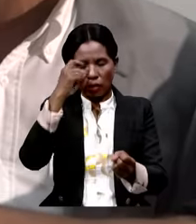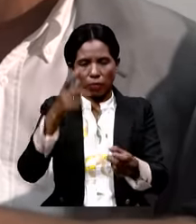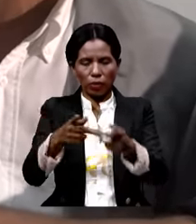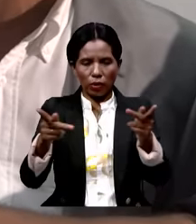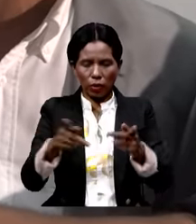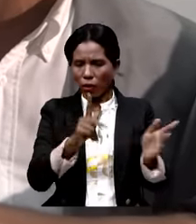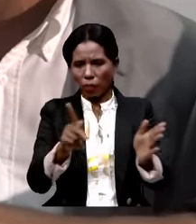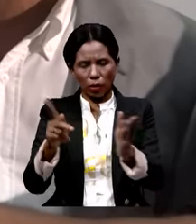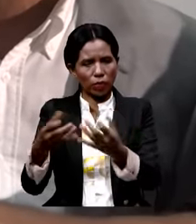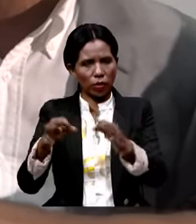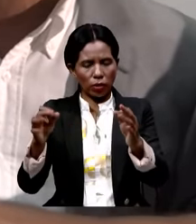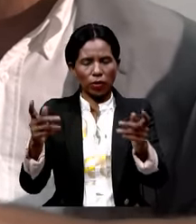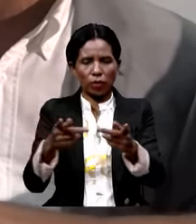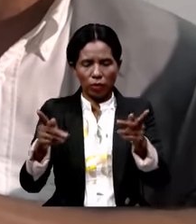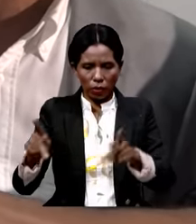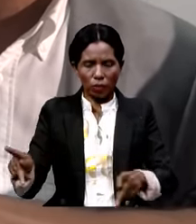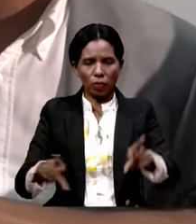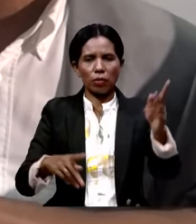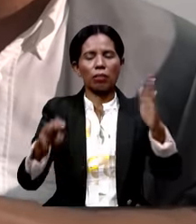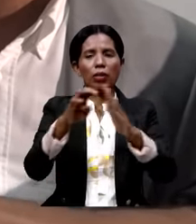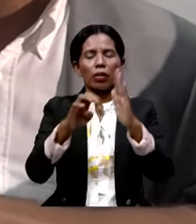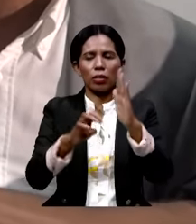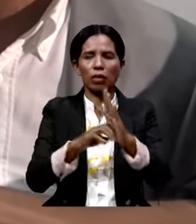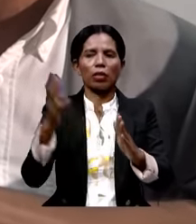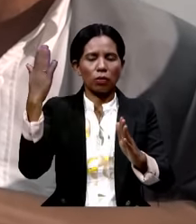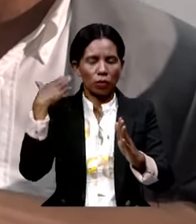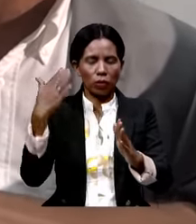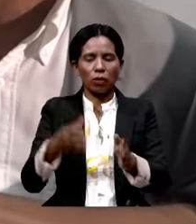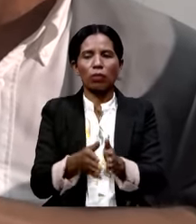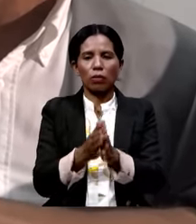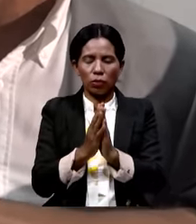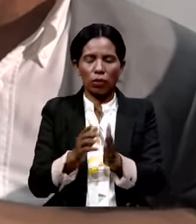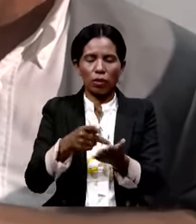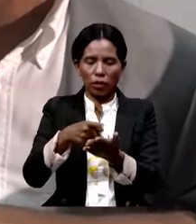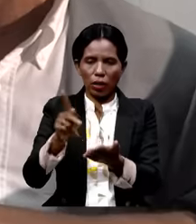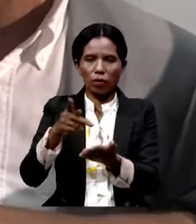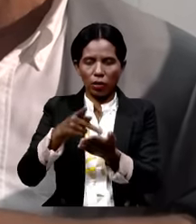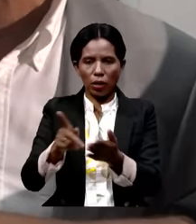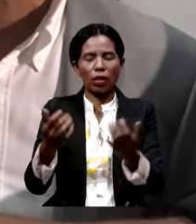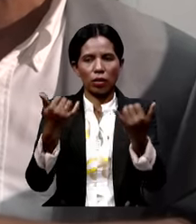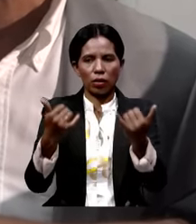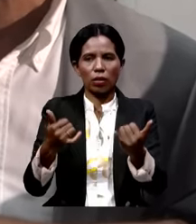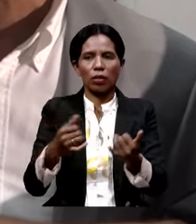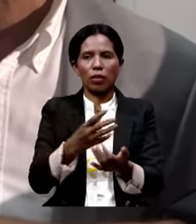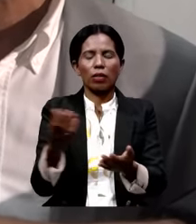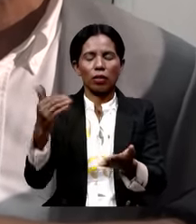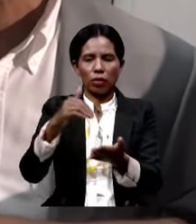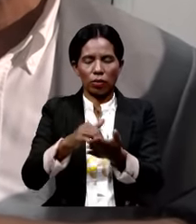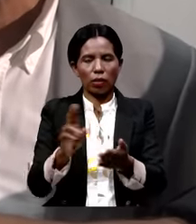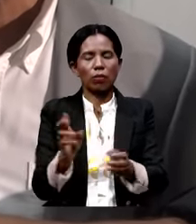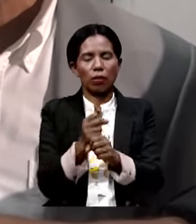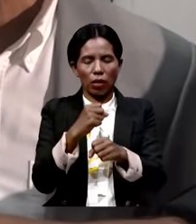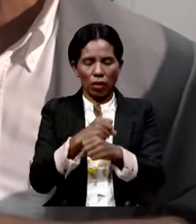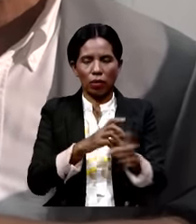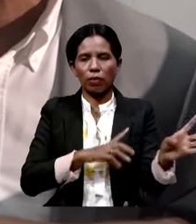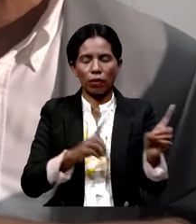planeado tona, vai espaço público estar em Nian que o look notifica foi ainda na primeira vez notifica tan e executa.